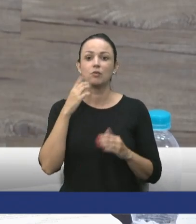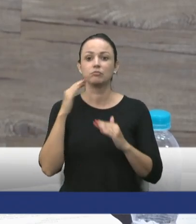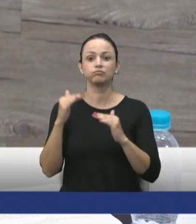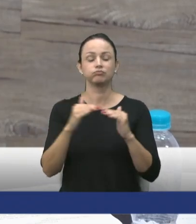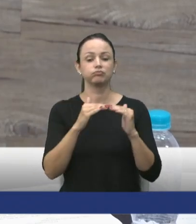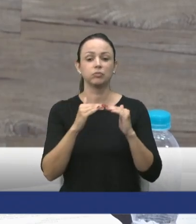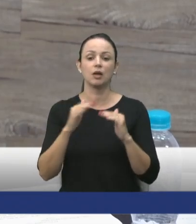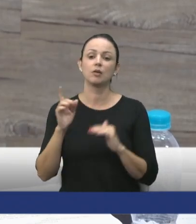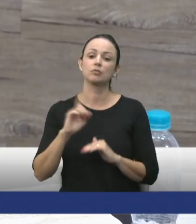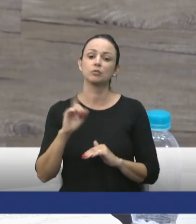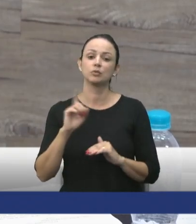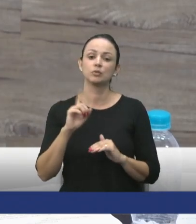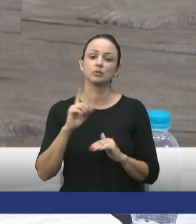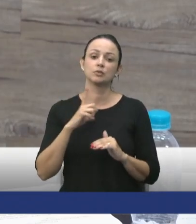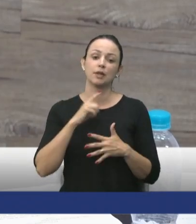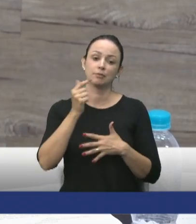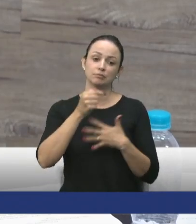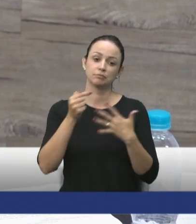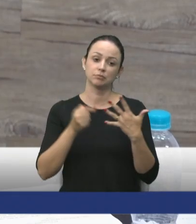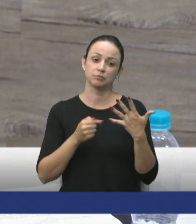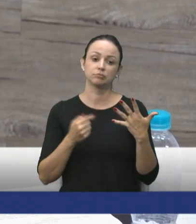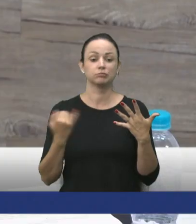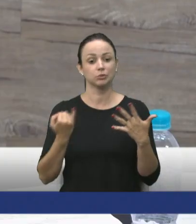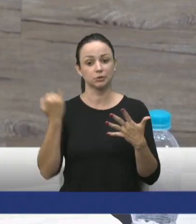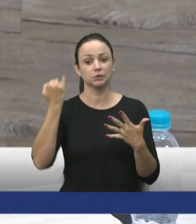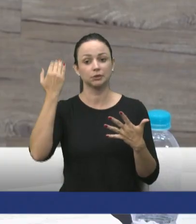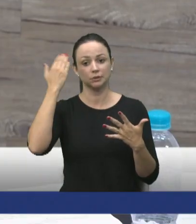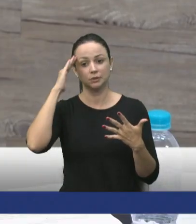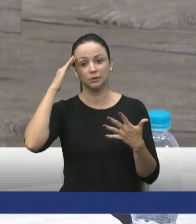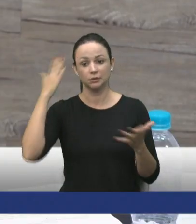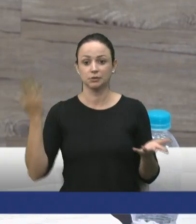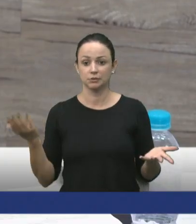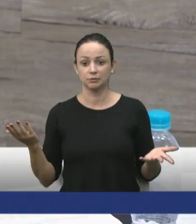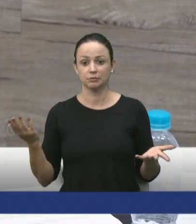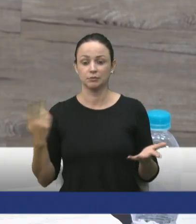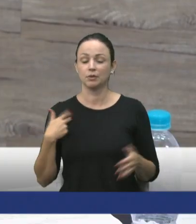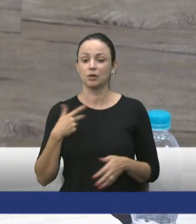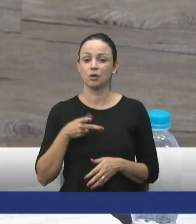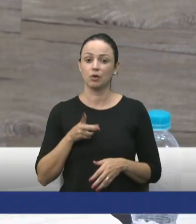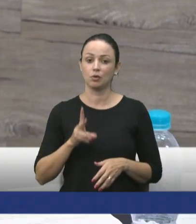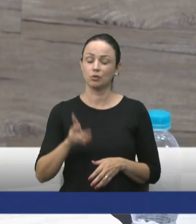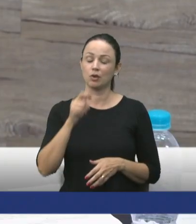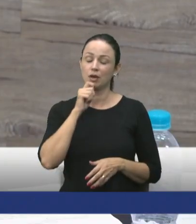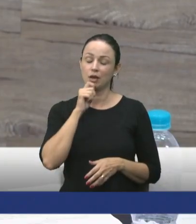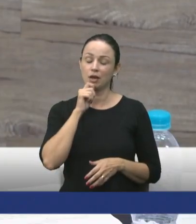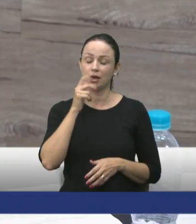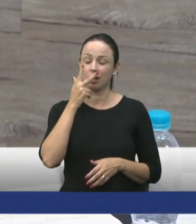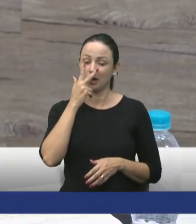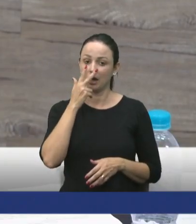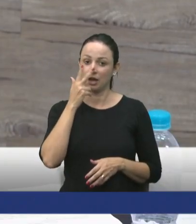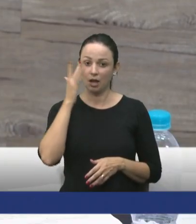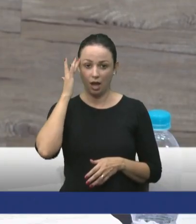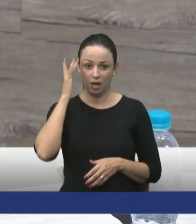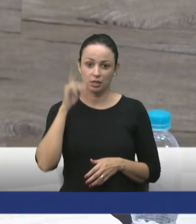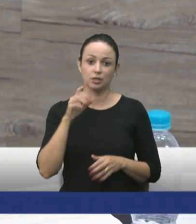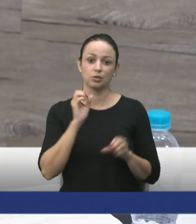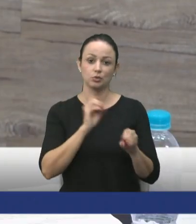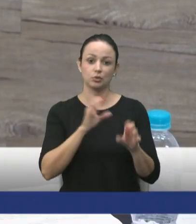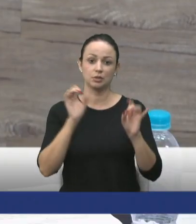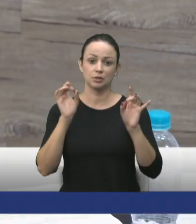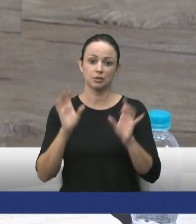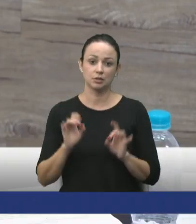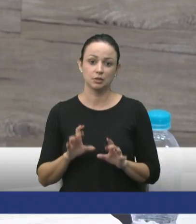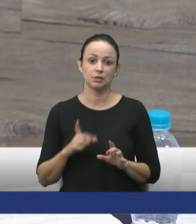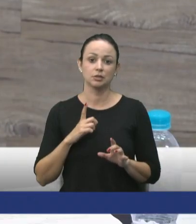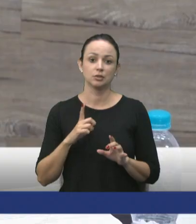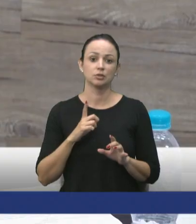colocar pontos que são consideráveis, né? Eu ainda acho que a educação especial ela está